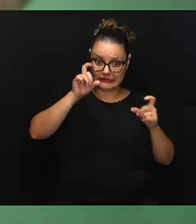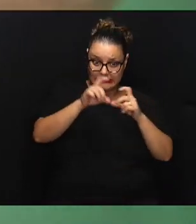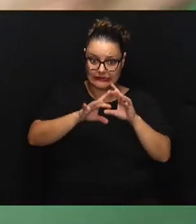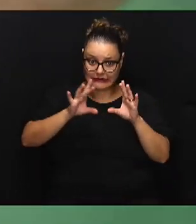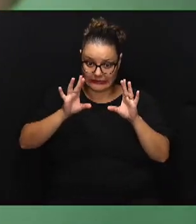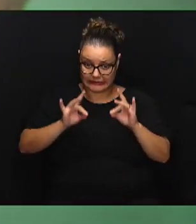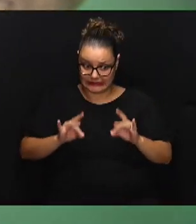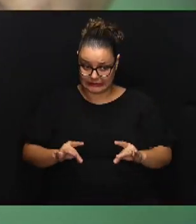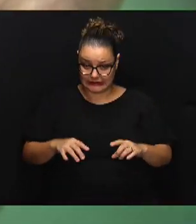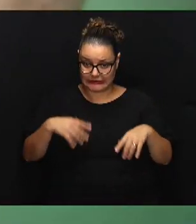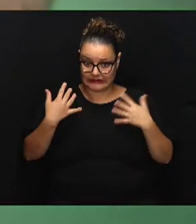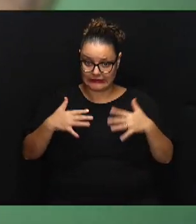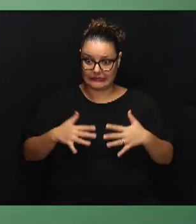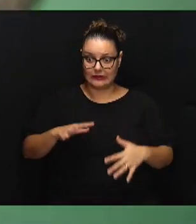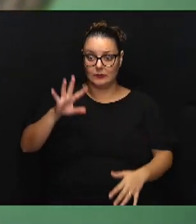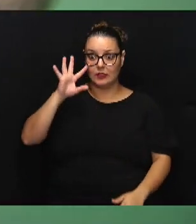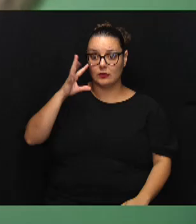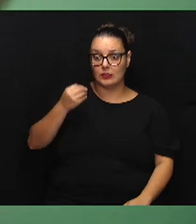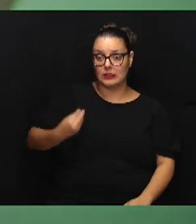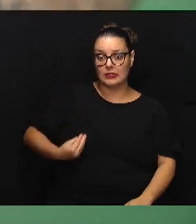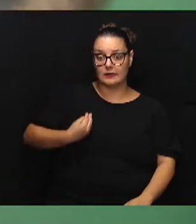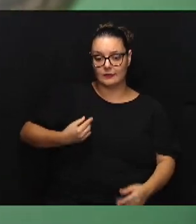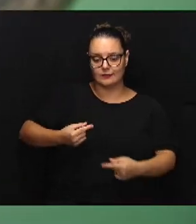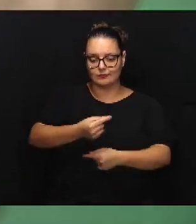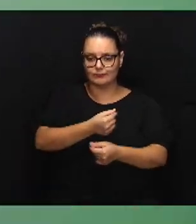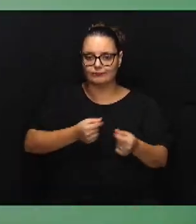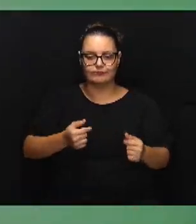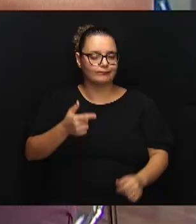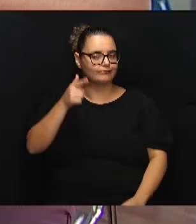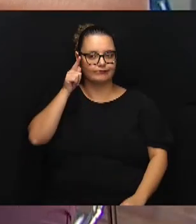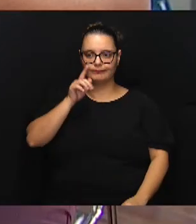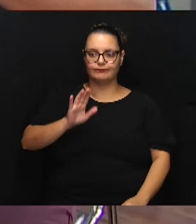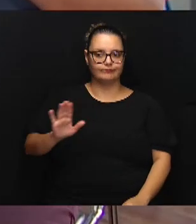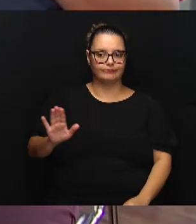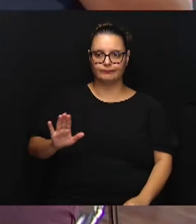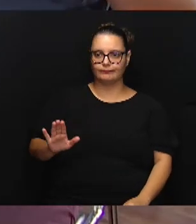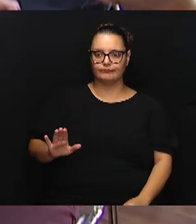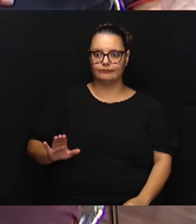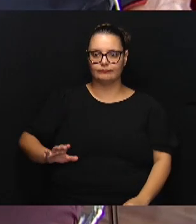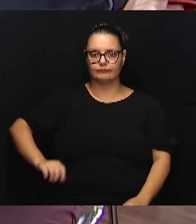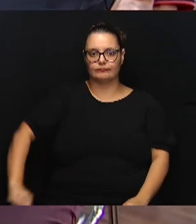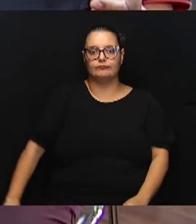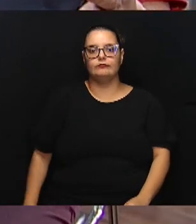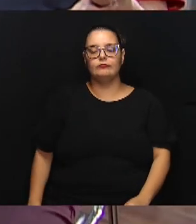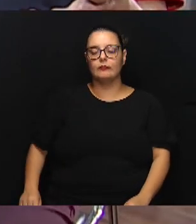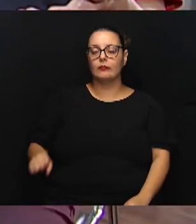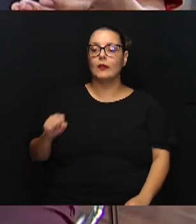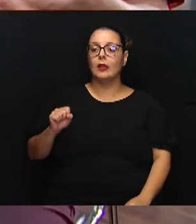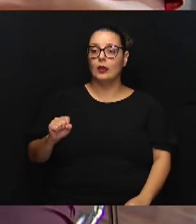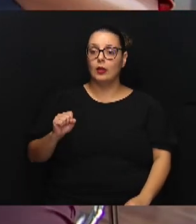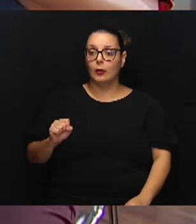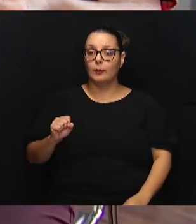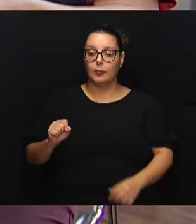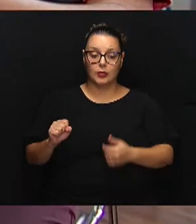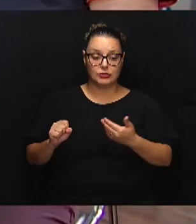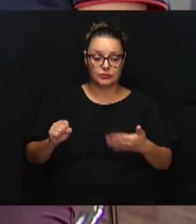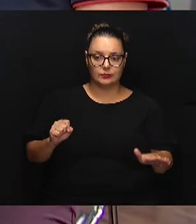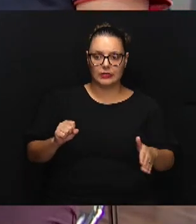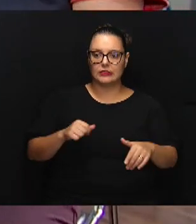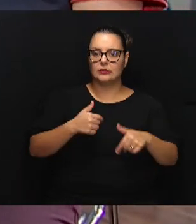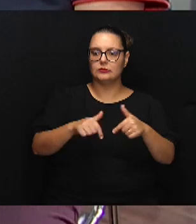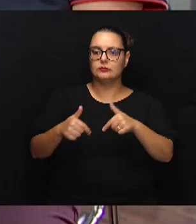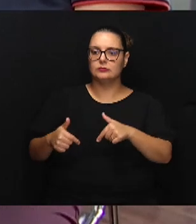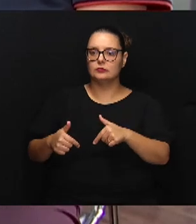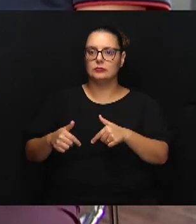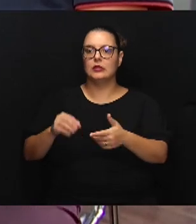algumas circunstâncias da vida ou do mercado de trabalho, essa pessoa pode ficar fora de um processo de trabalho em função da sua